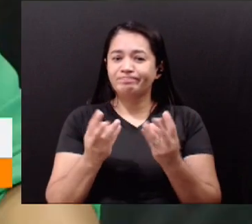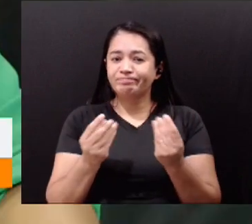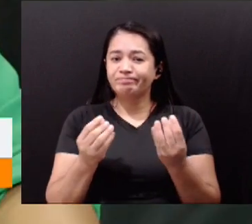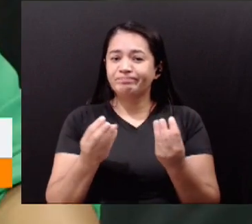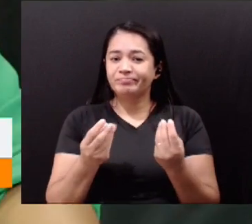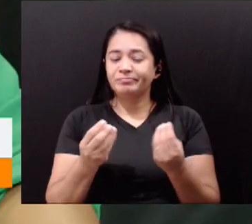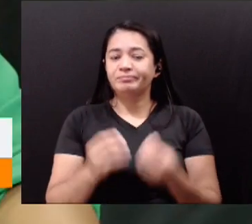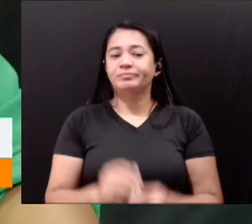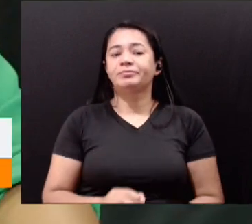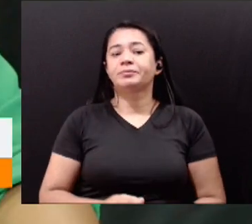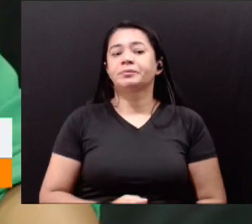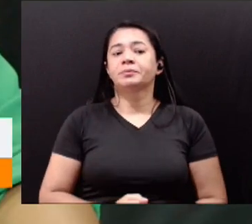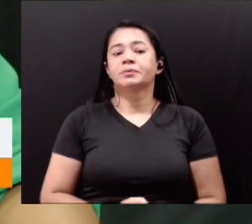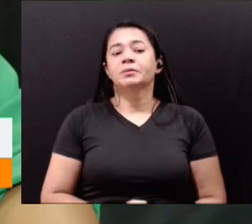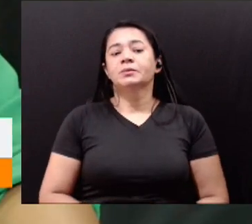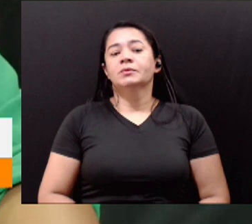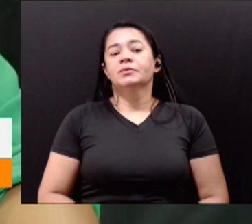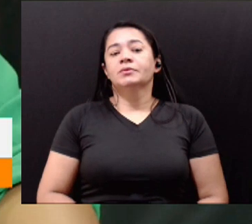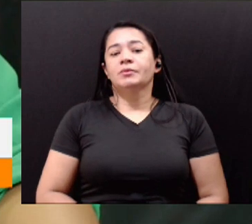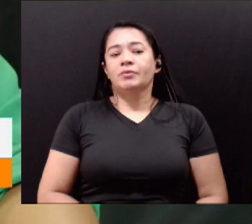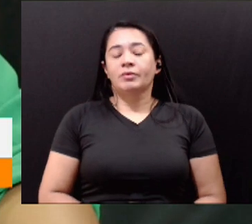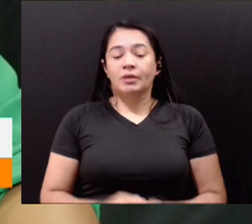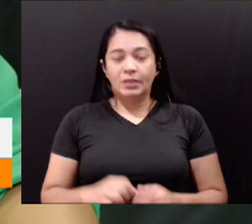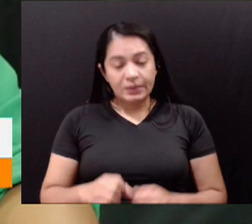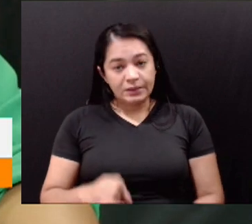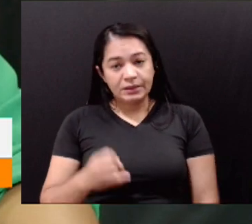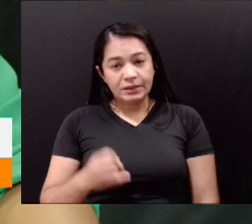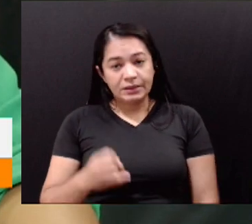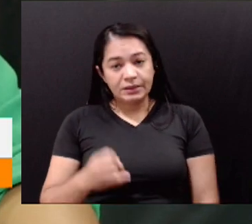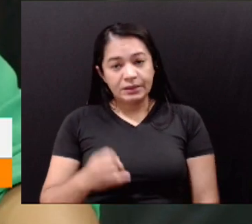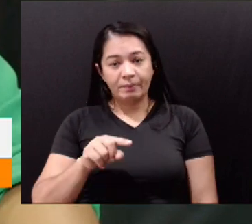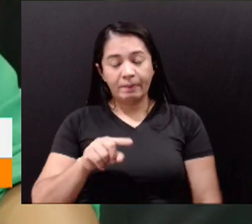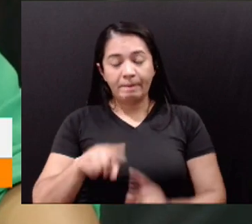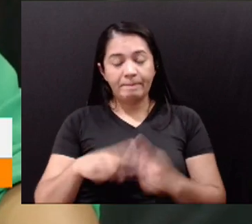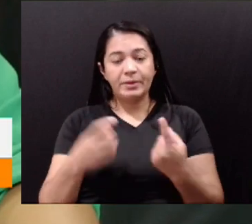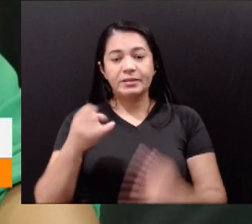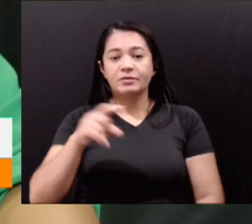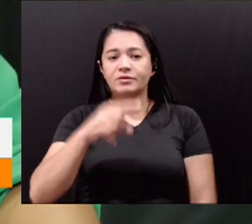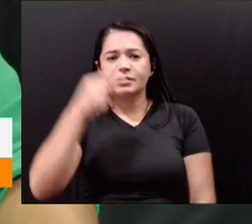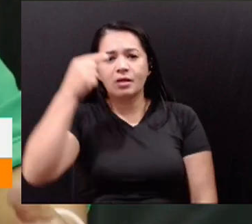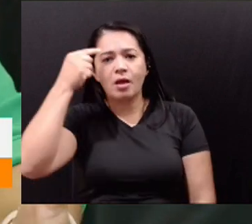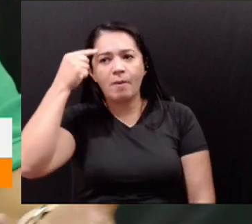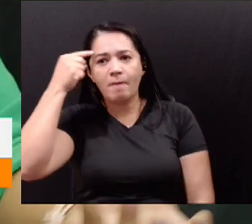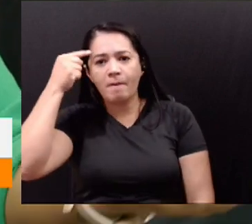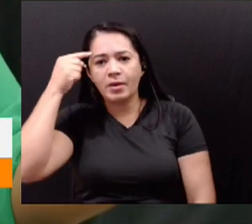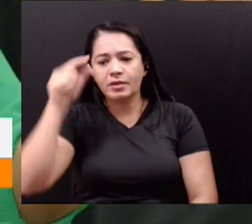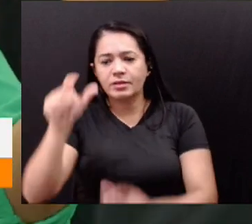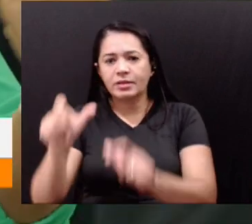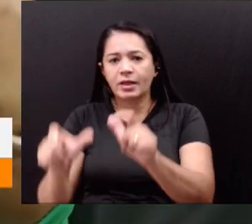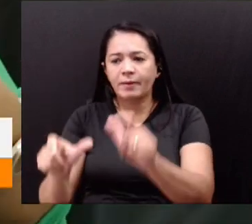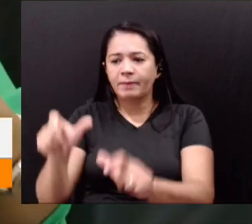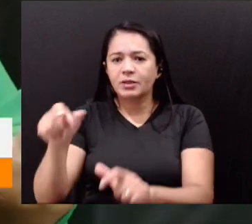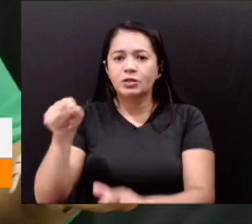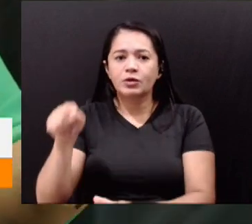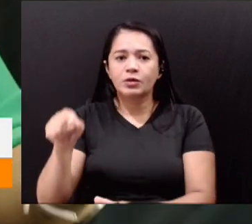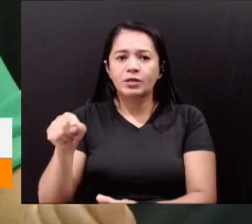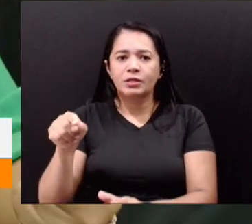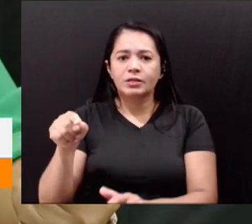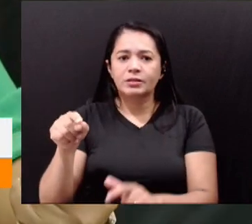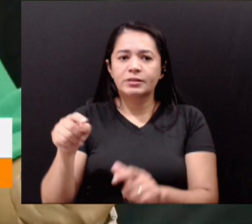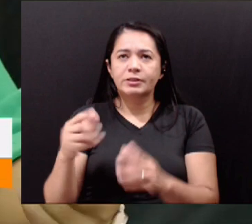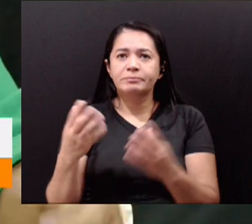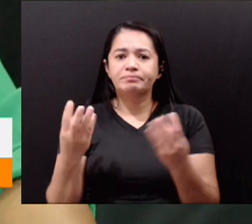e só que é algo assim que se você parar para analisar e tiver pessoas, né, que um círculo assim em sua volta,